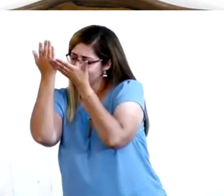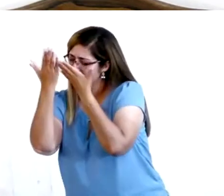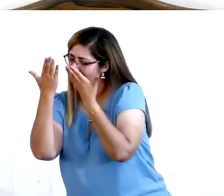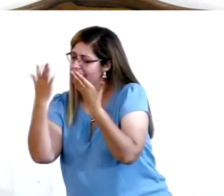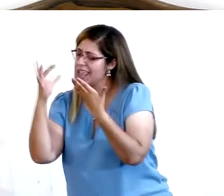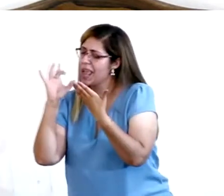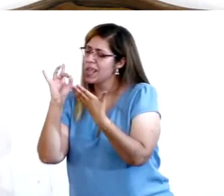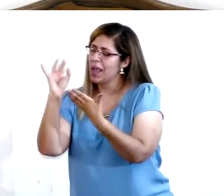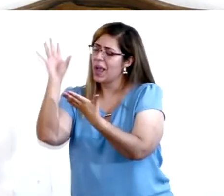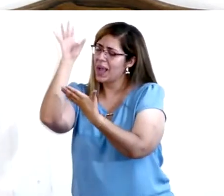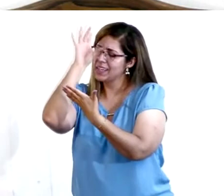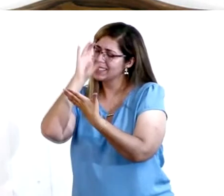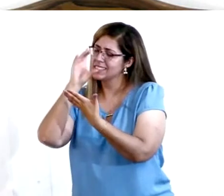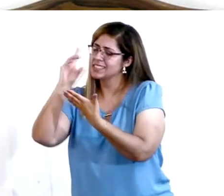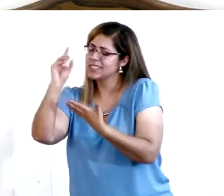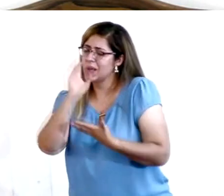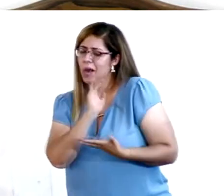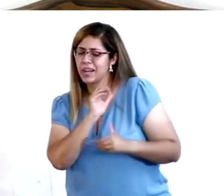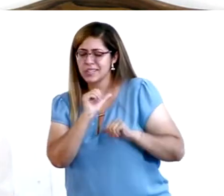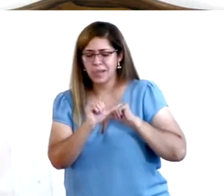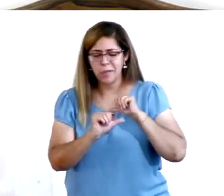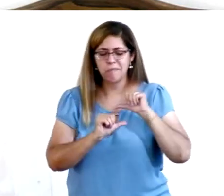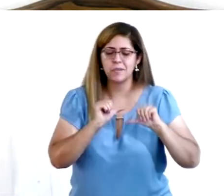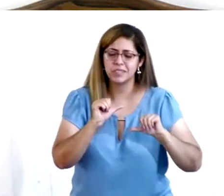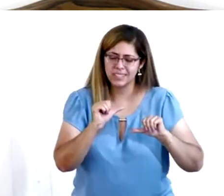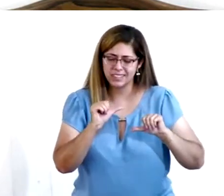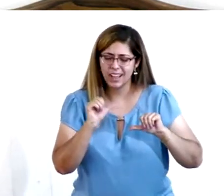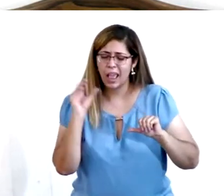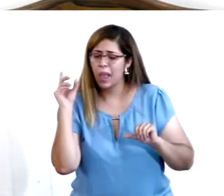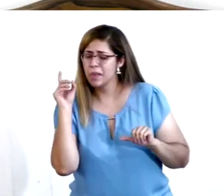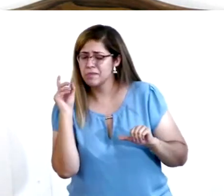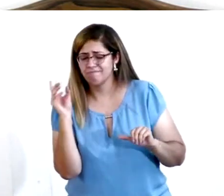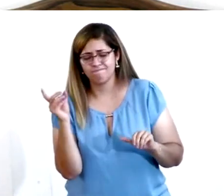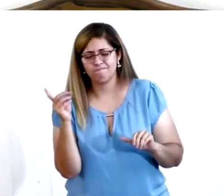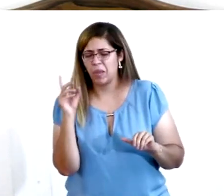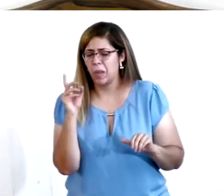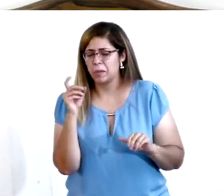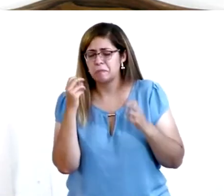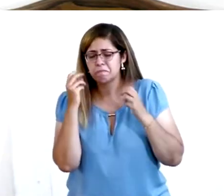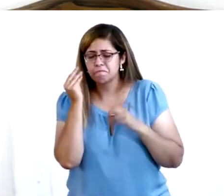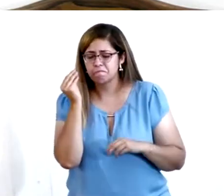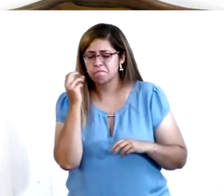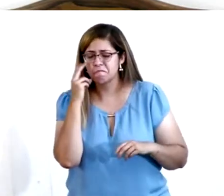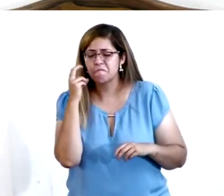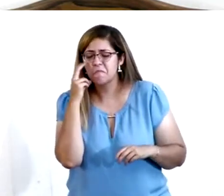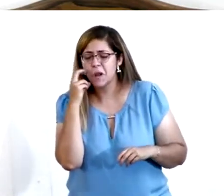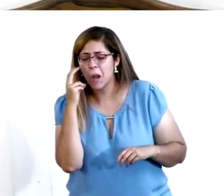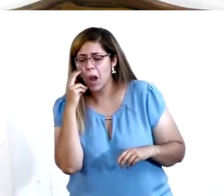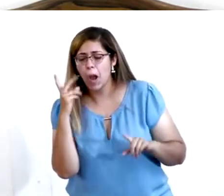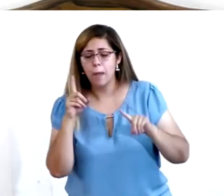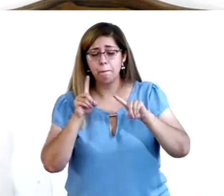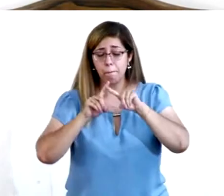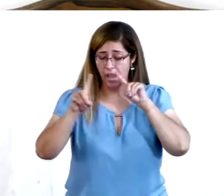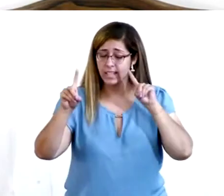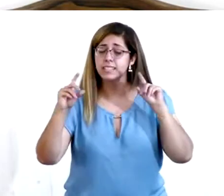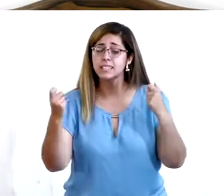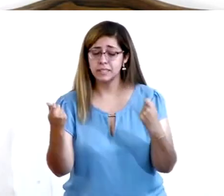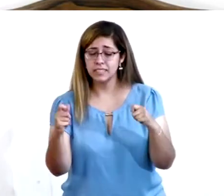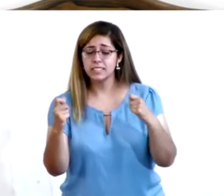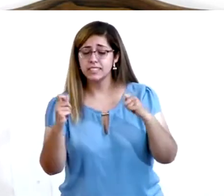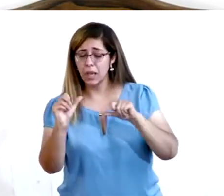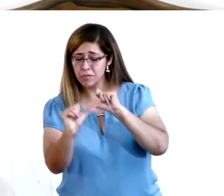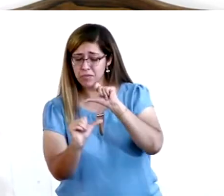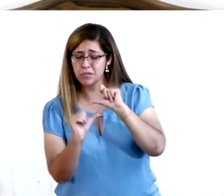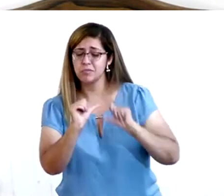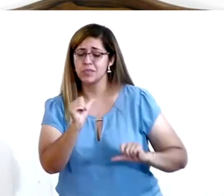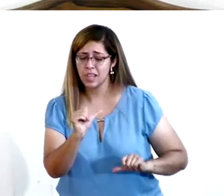palavras. Transforma o nosso coração, Senhor. Não temos vergonha em dizer que precisamos de conversões contínuas.